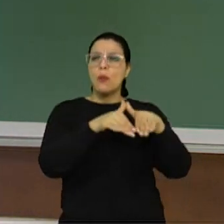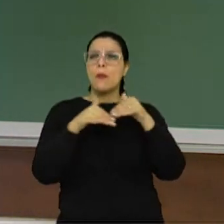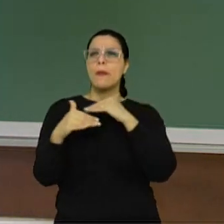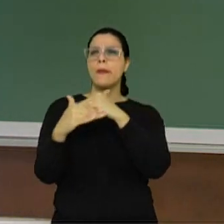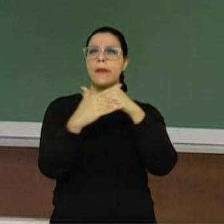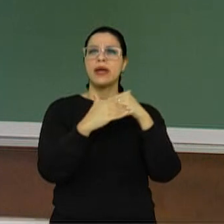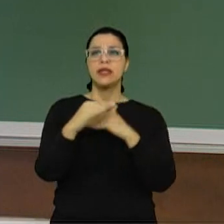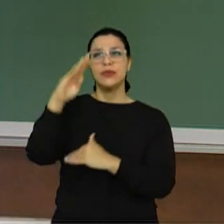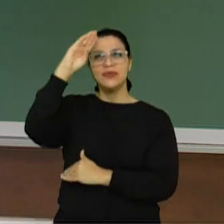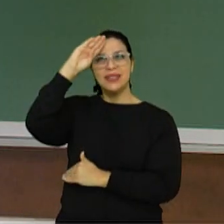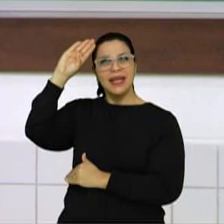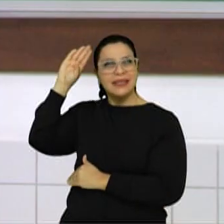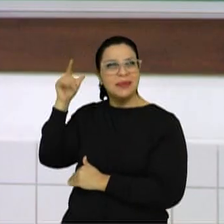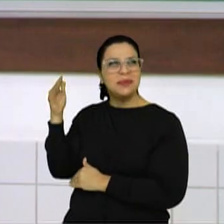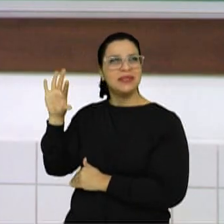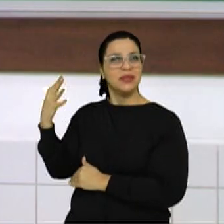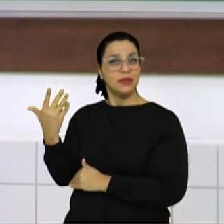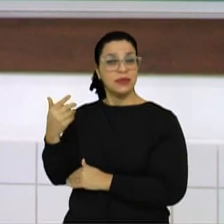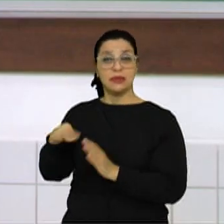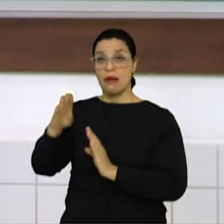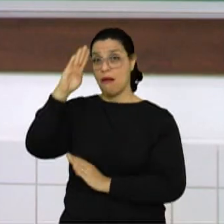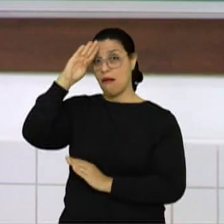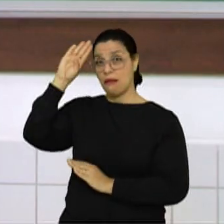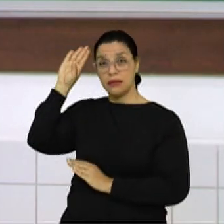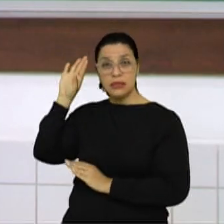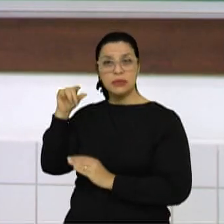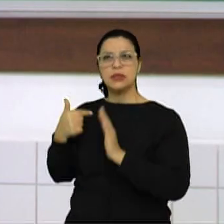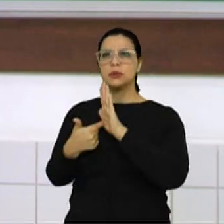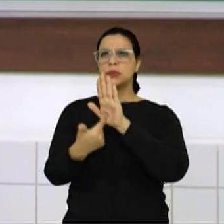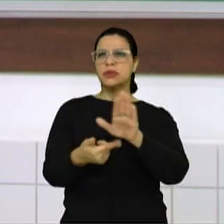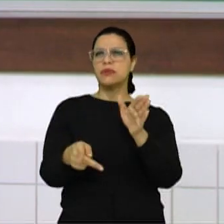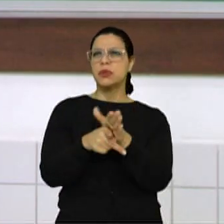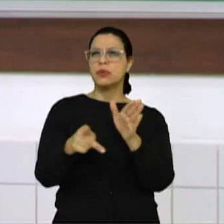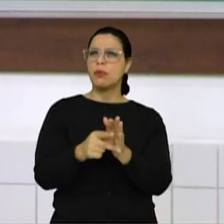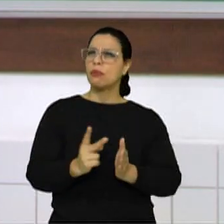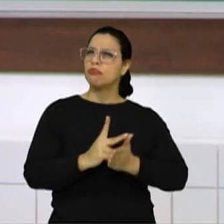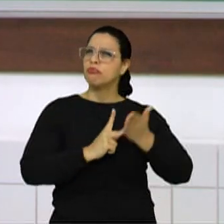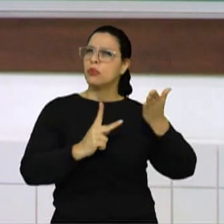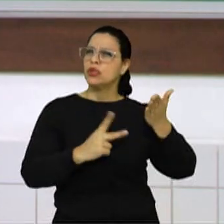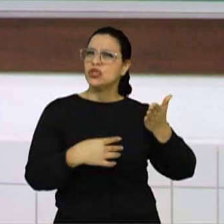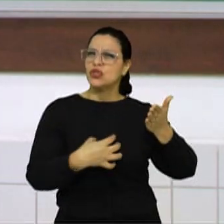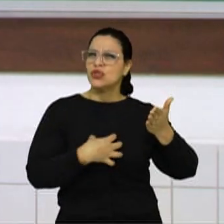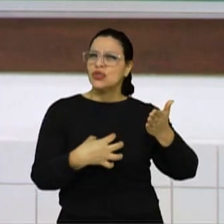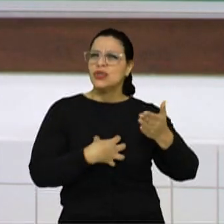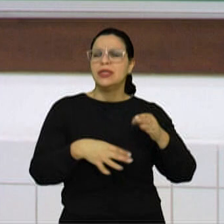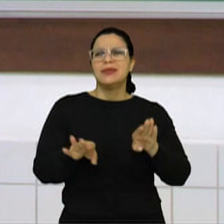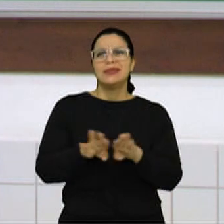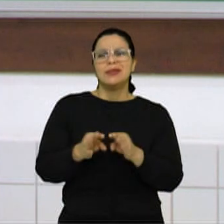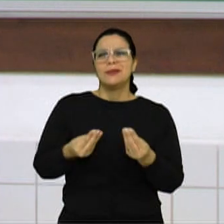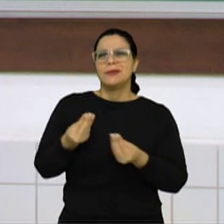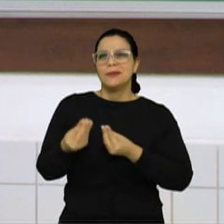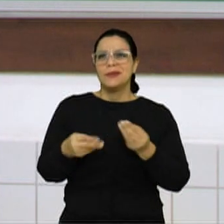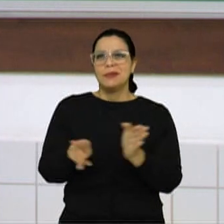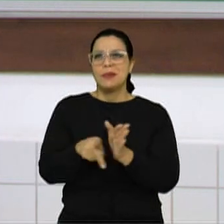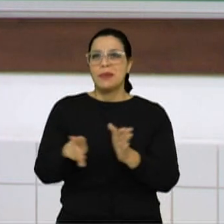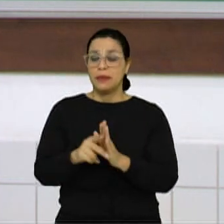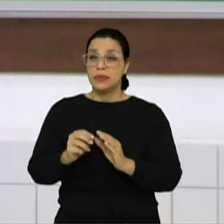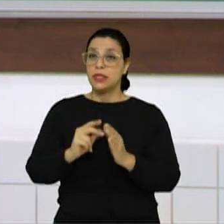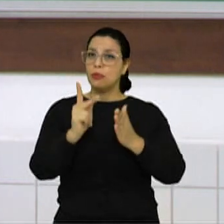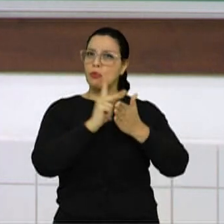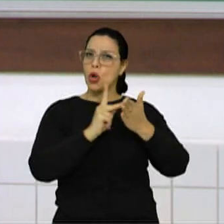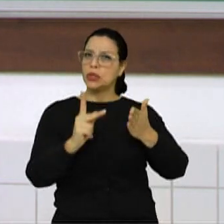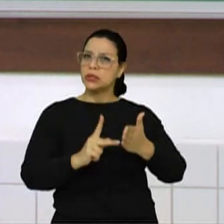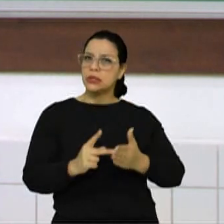academia da época. Então, a academia da época propunha uma forma de poesia, uma forma de